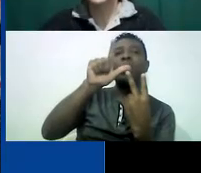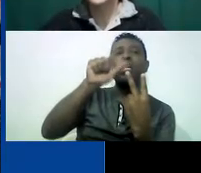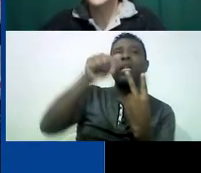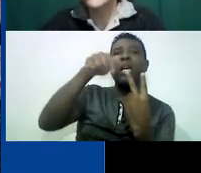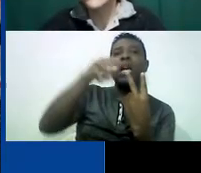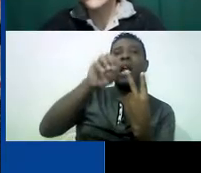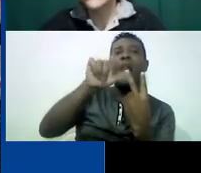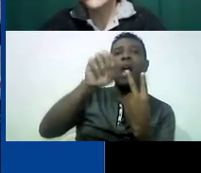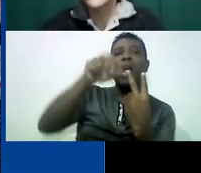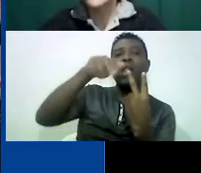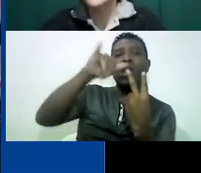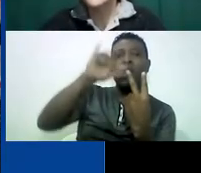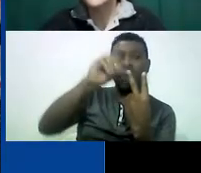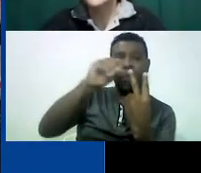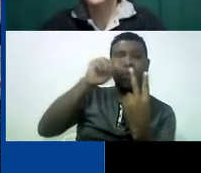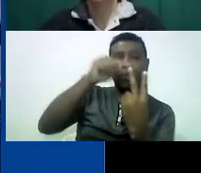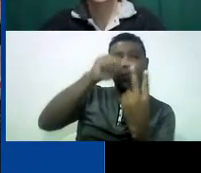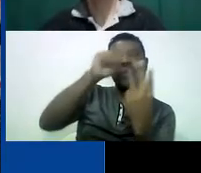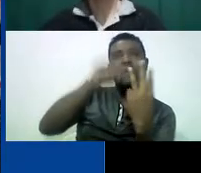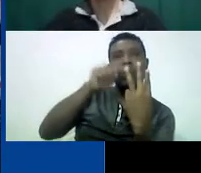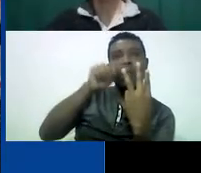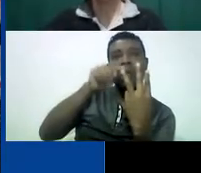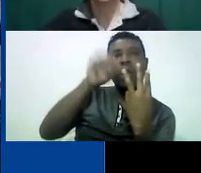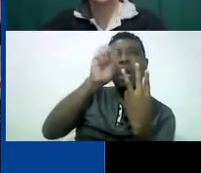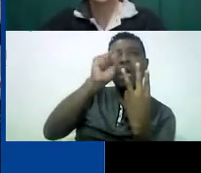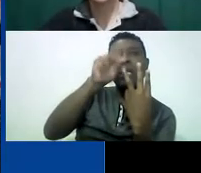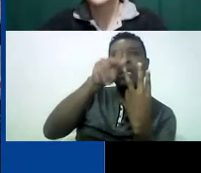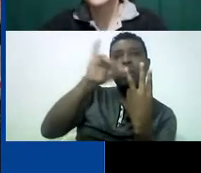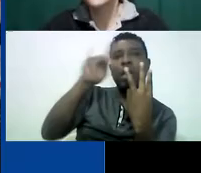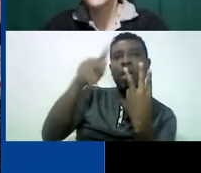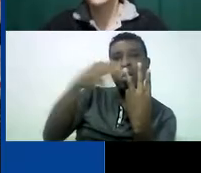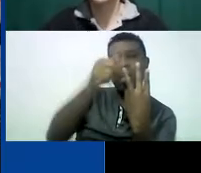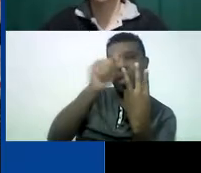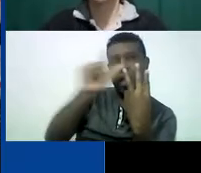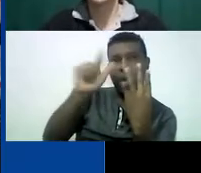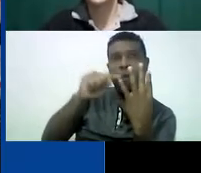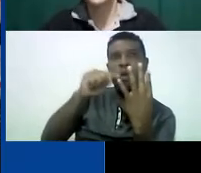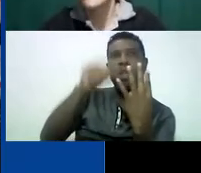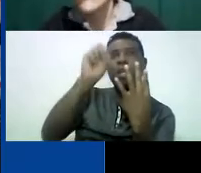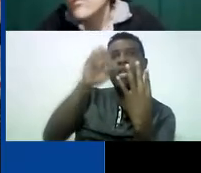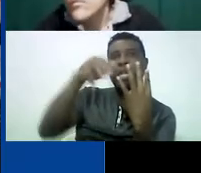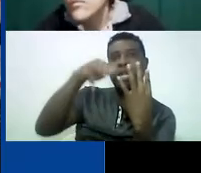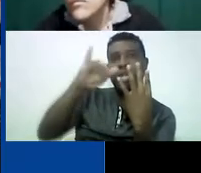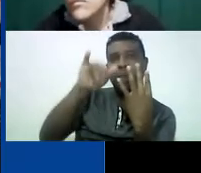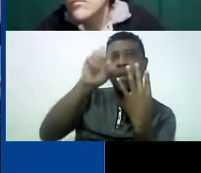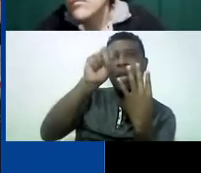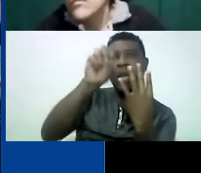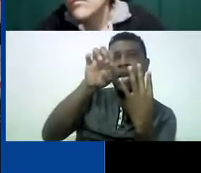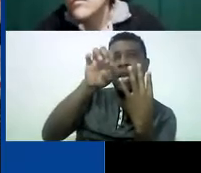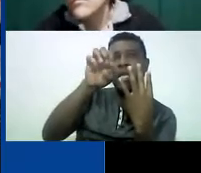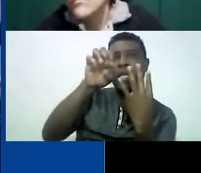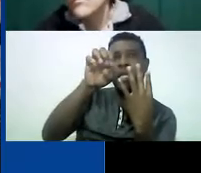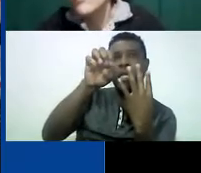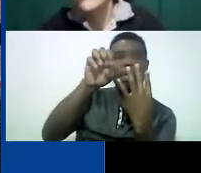desses aqui que são mais profundos. O espinhal e o semiespinhal. Tá? Então, isso vocês estão vendo o tanto de